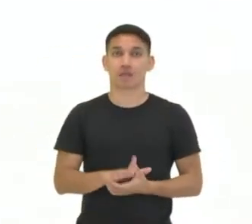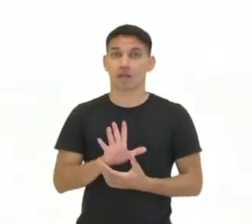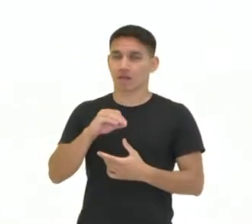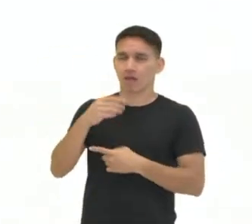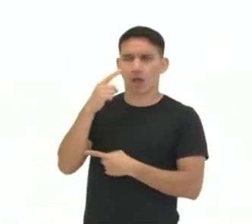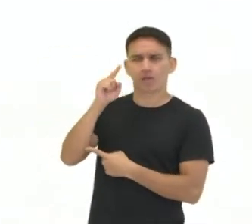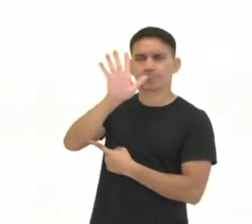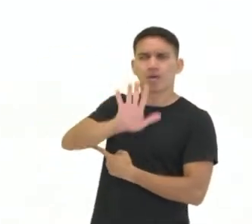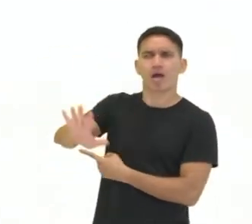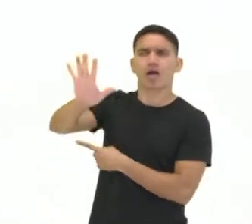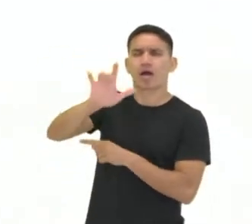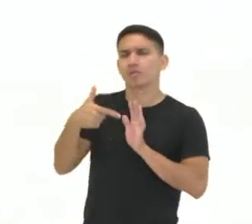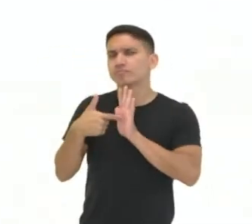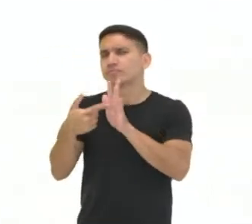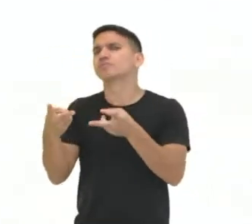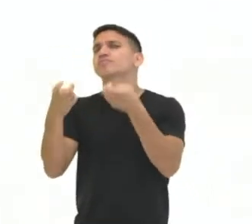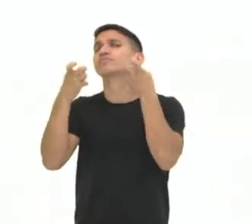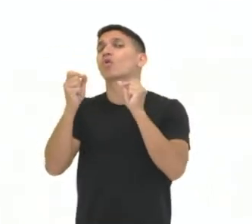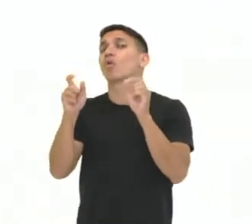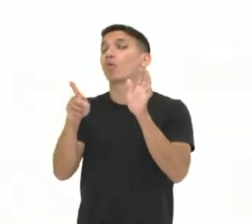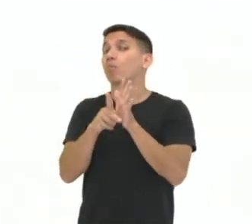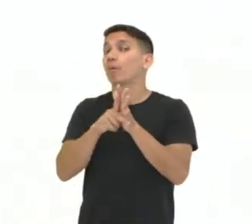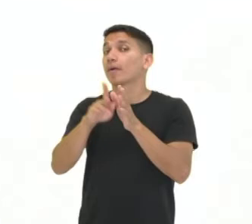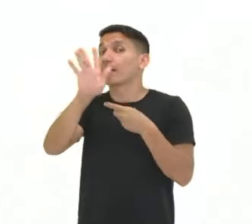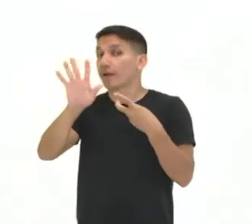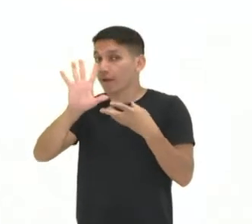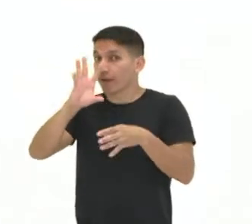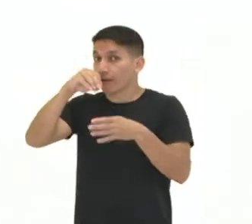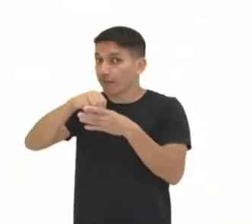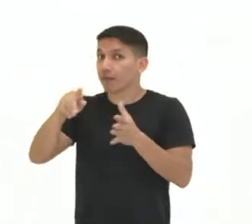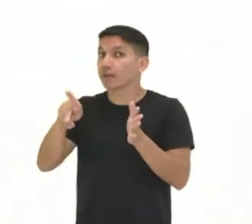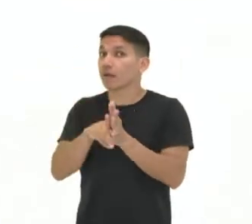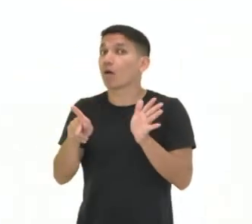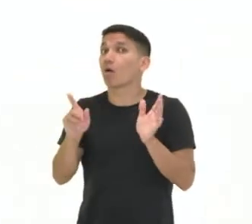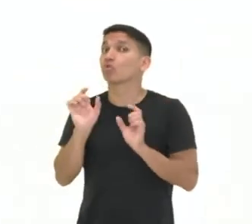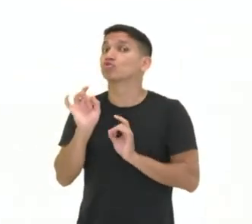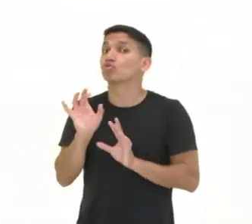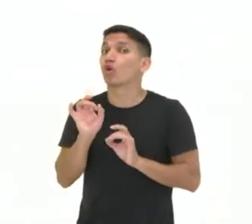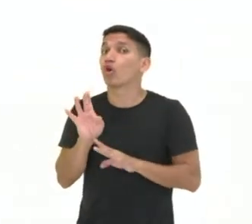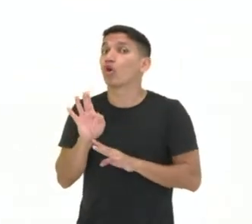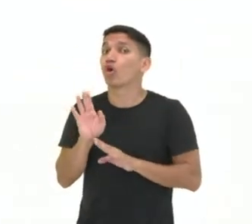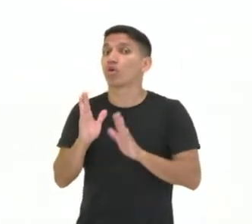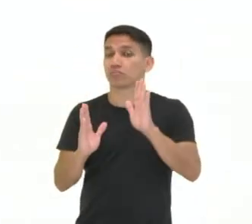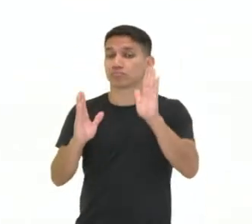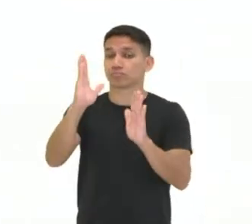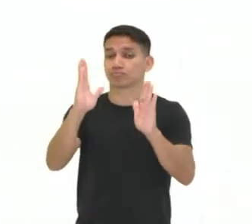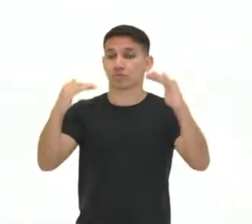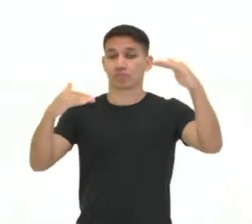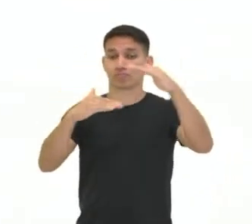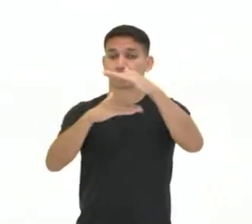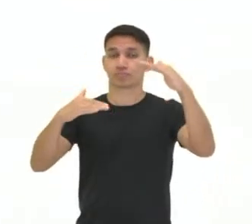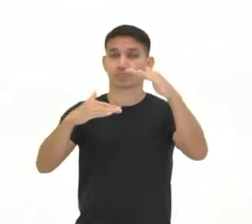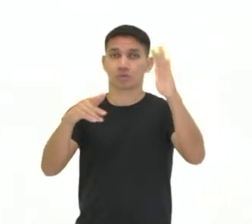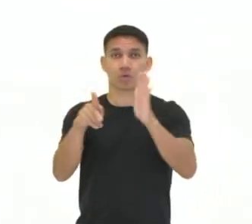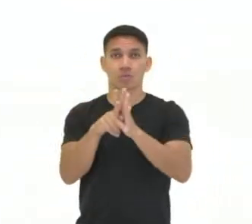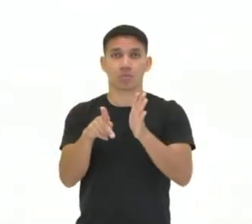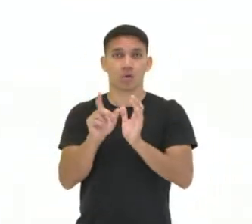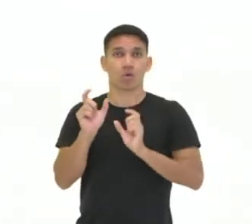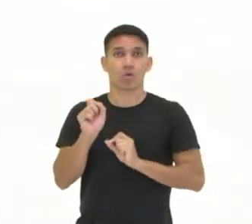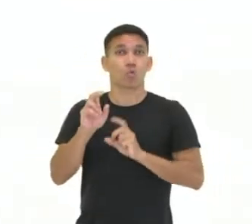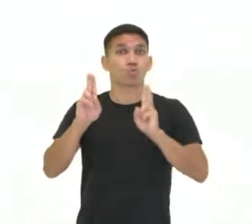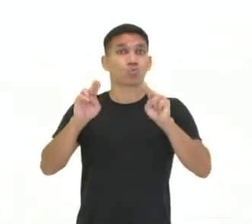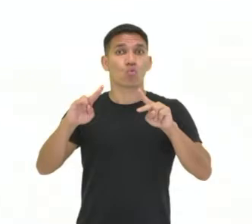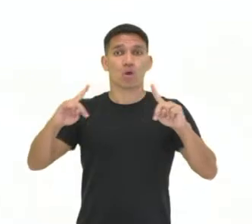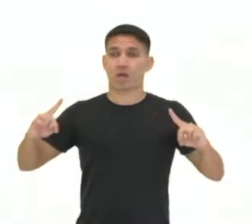deve observar o seguinte. As figuras que eu vou te mostrar têm apenas dois lados paralelos, ou seja, dois lados que nunca se